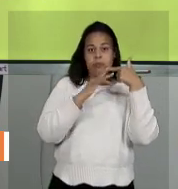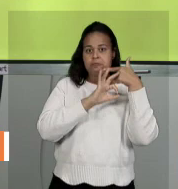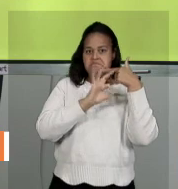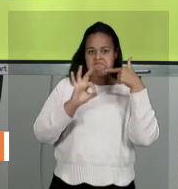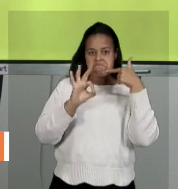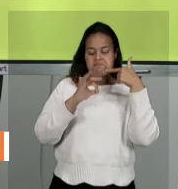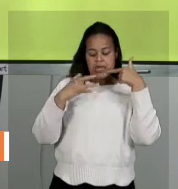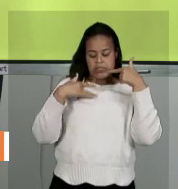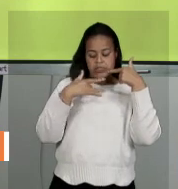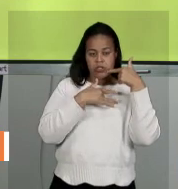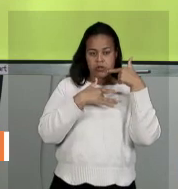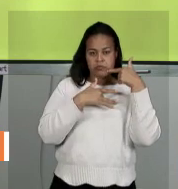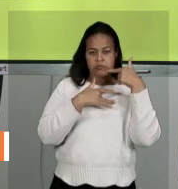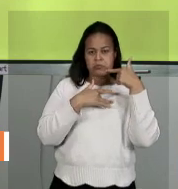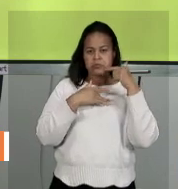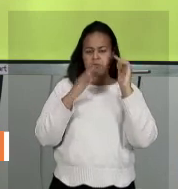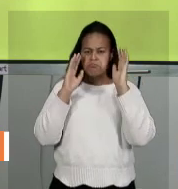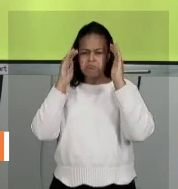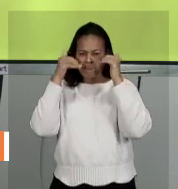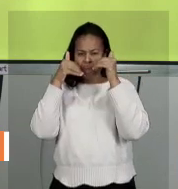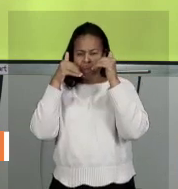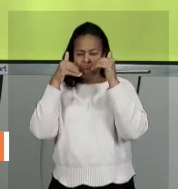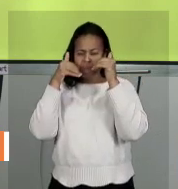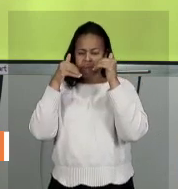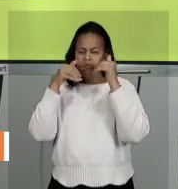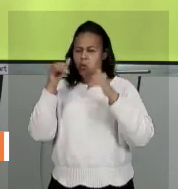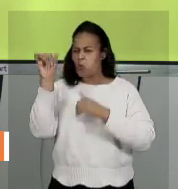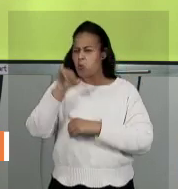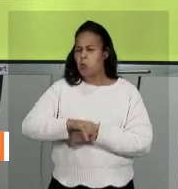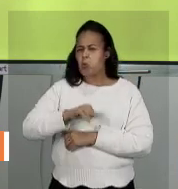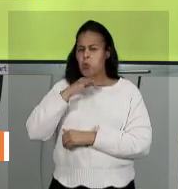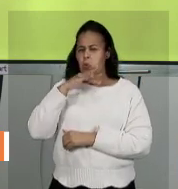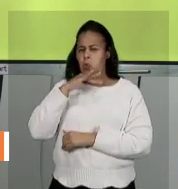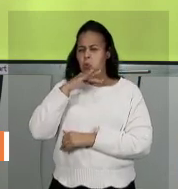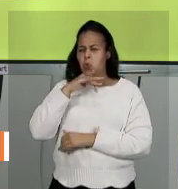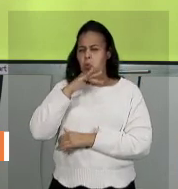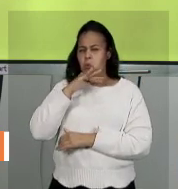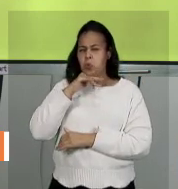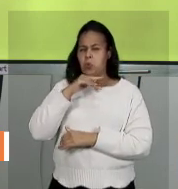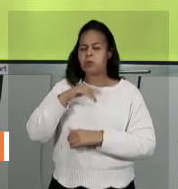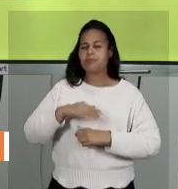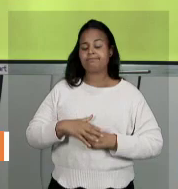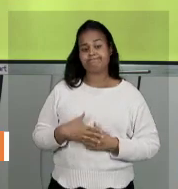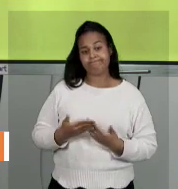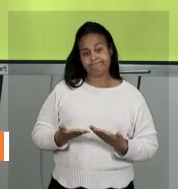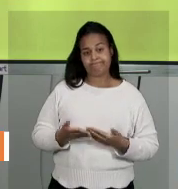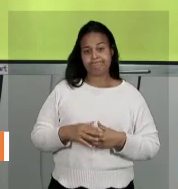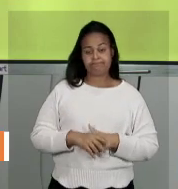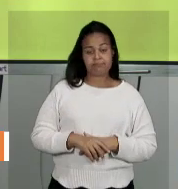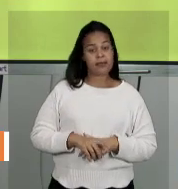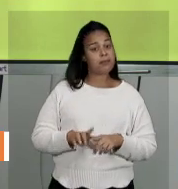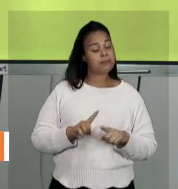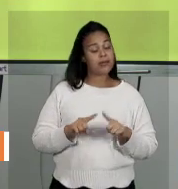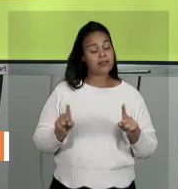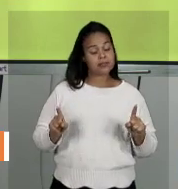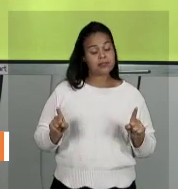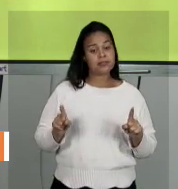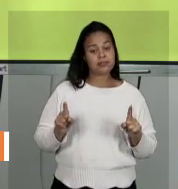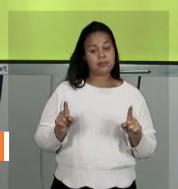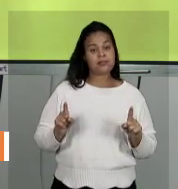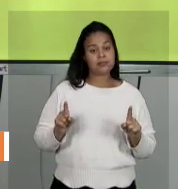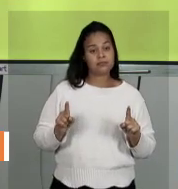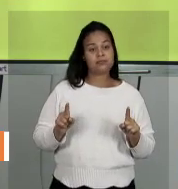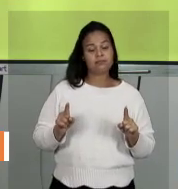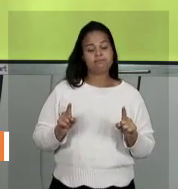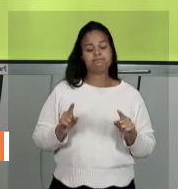considera saudável. E os que você não considera saudável, vai no bonequinho que está com a carinha assim. Porém, gente, a gente ri